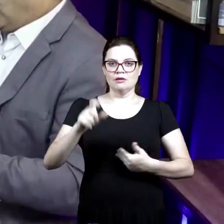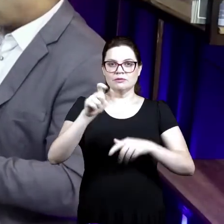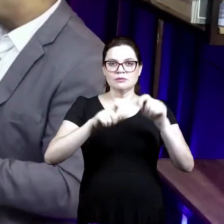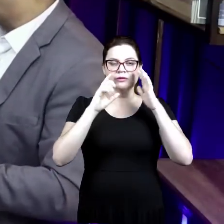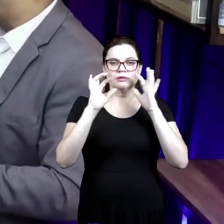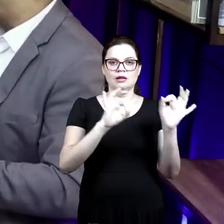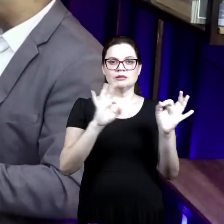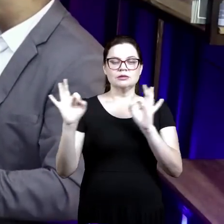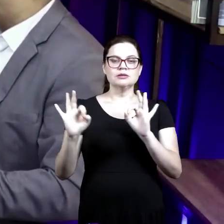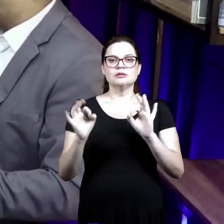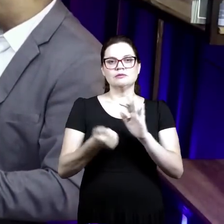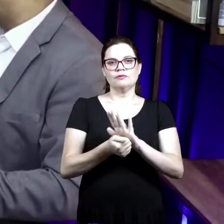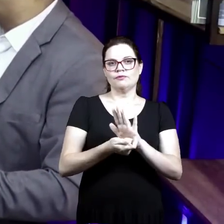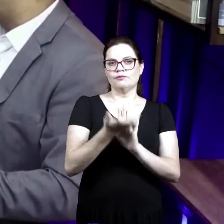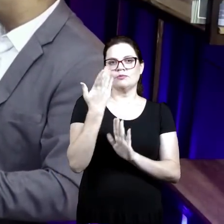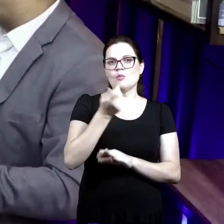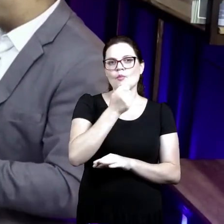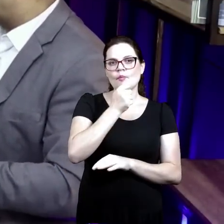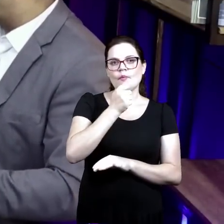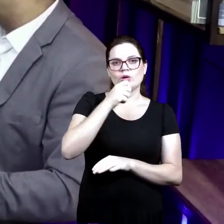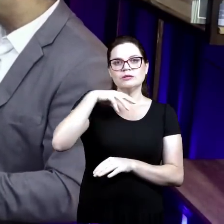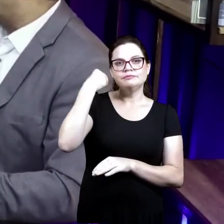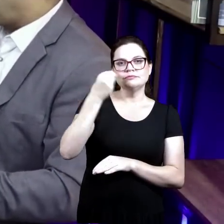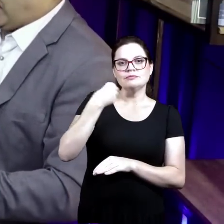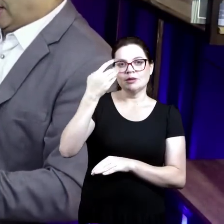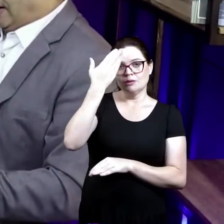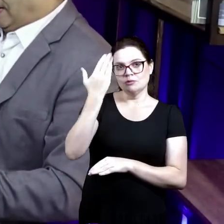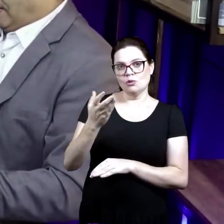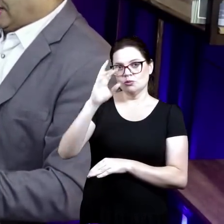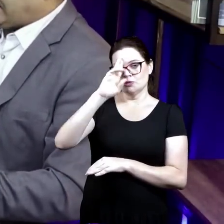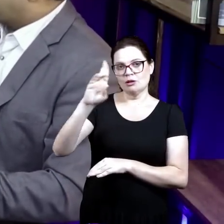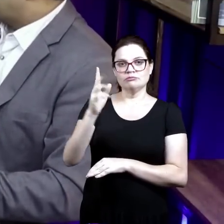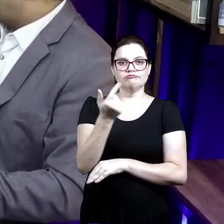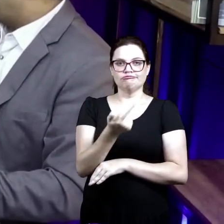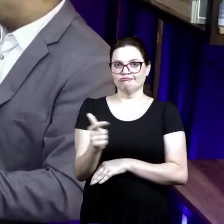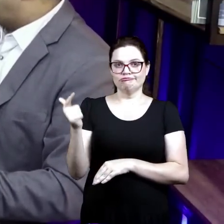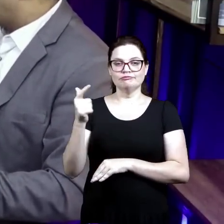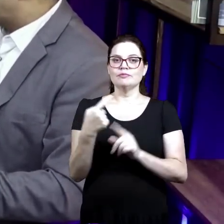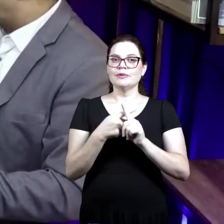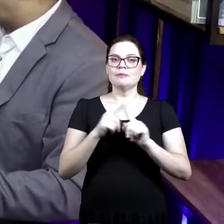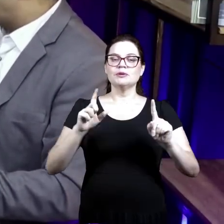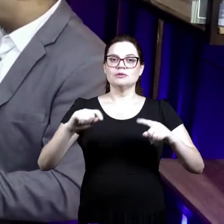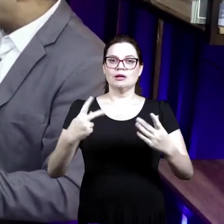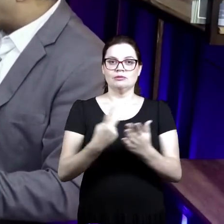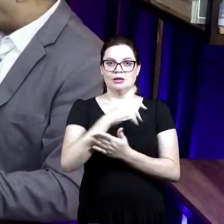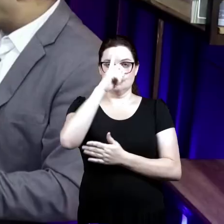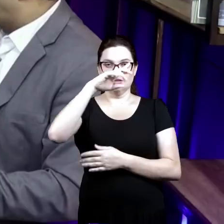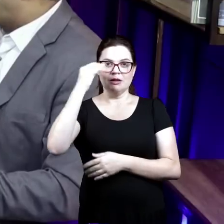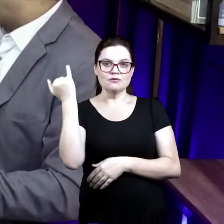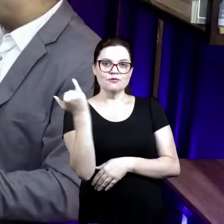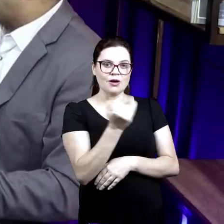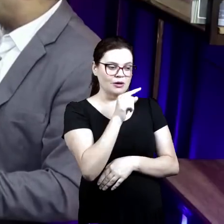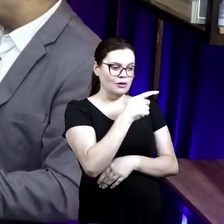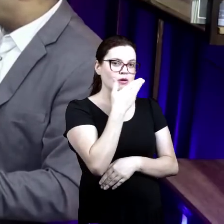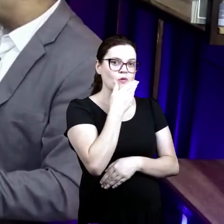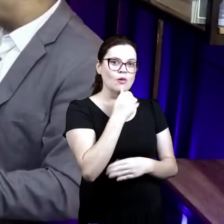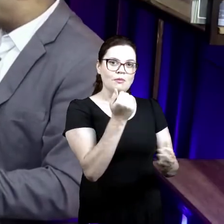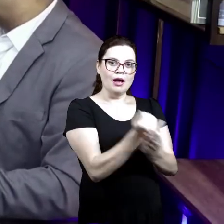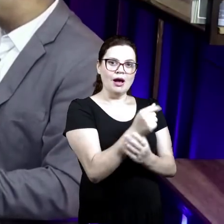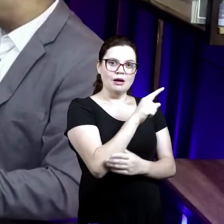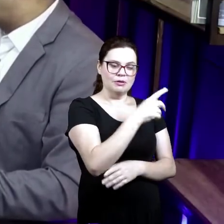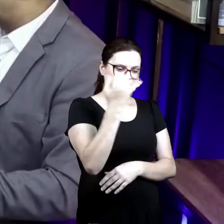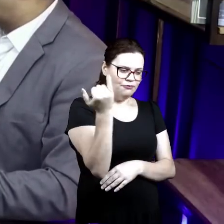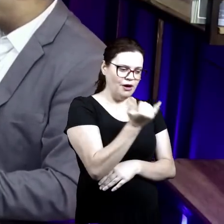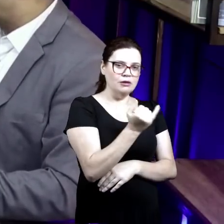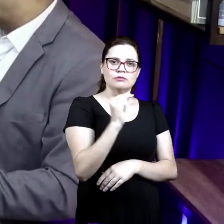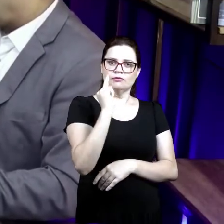assistindo. Muitos ainda não têm uma experiência com o Senhor, mas da mesma maneira que Deus ele falou com Abraão, cada um de nós